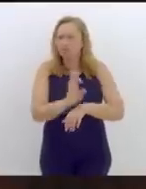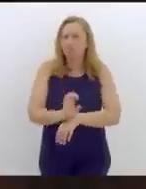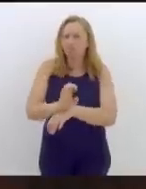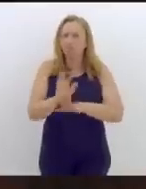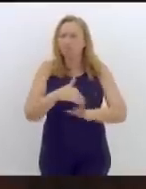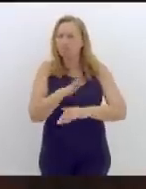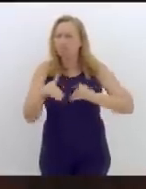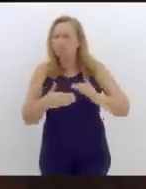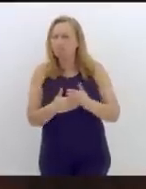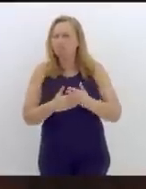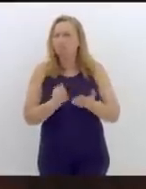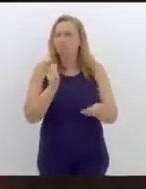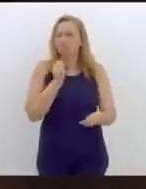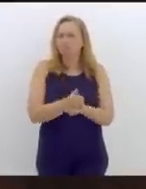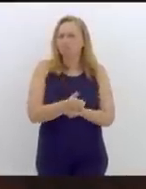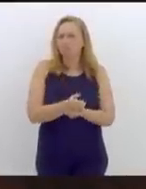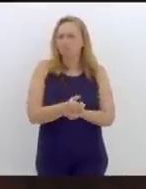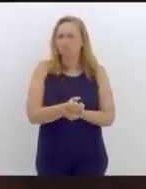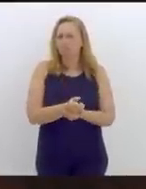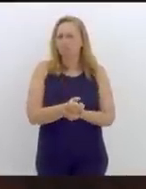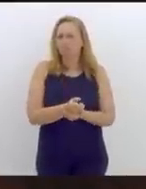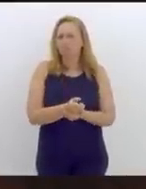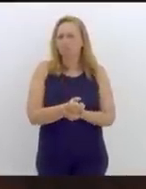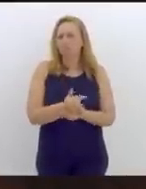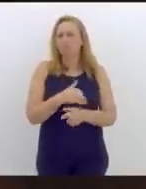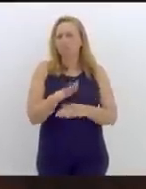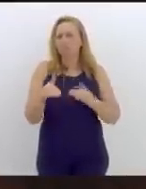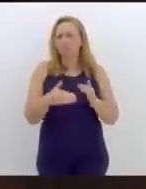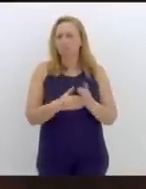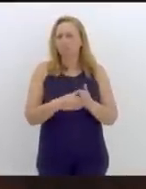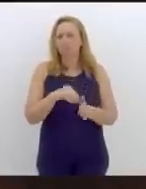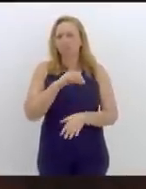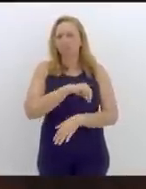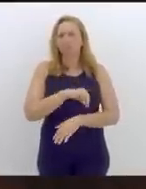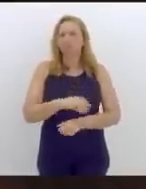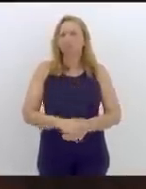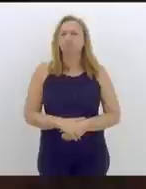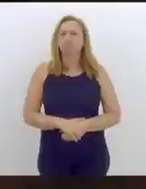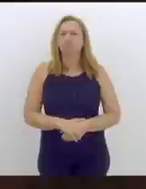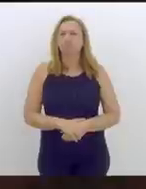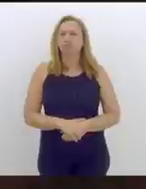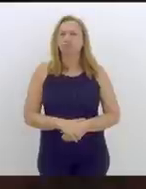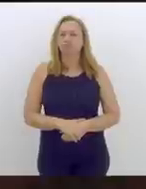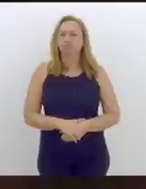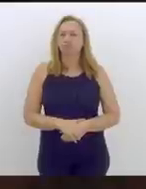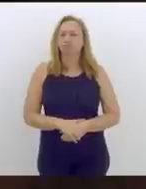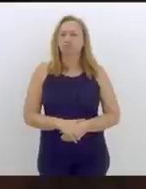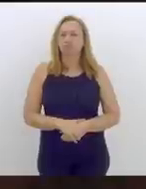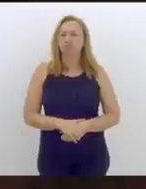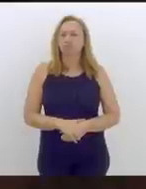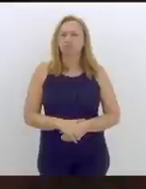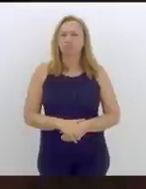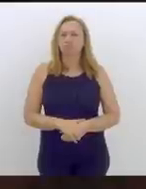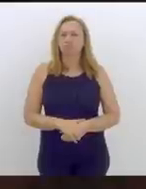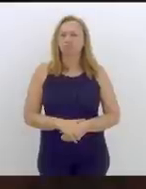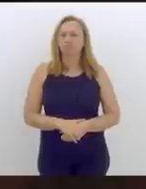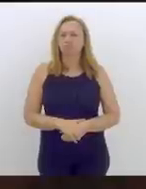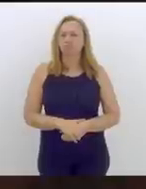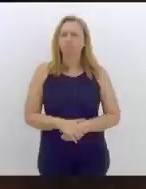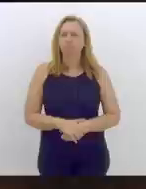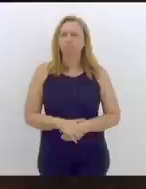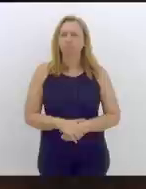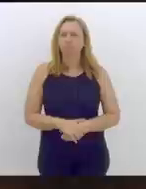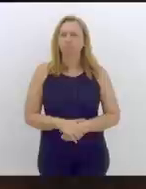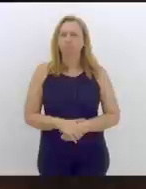todos todas todos pagam em cima da totalidade da pensão e deixa eu ver aqui também